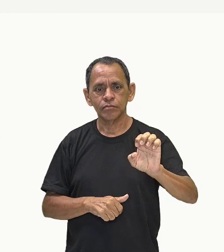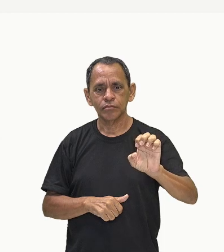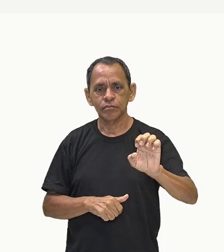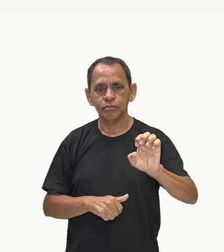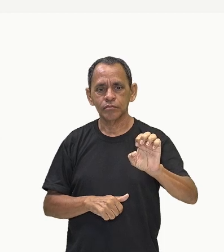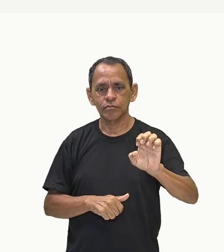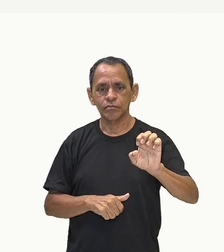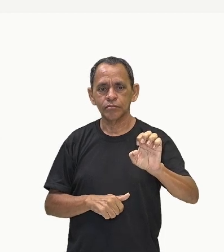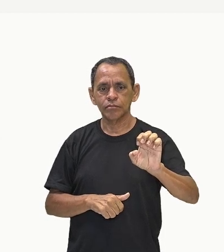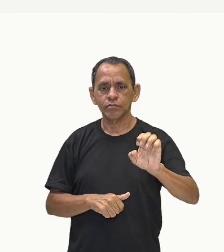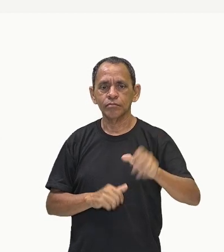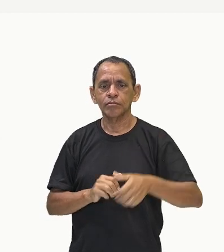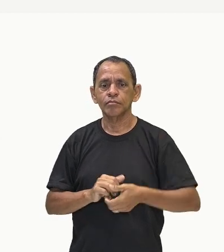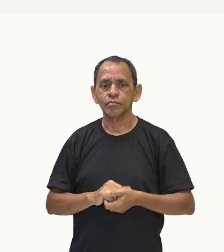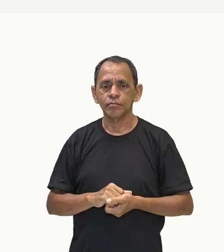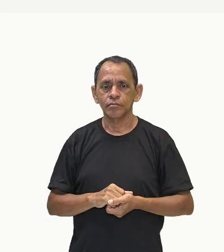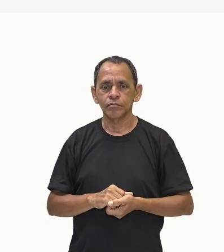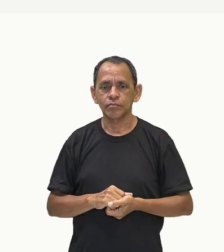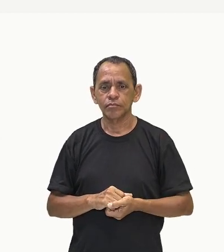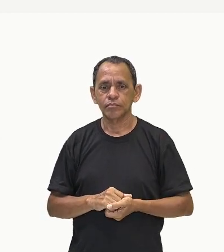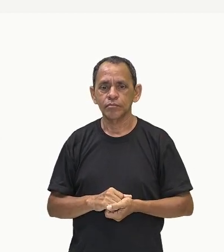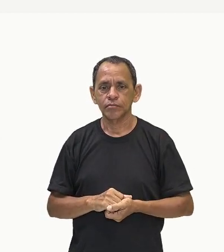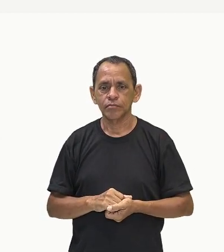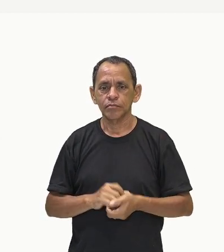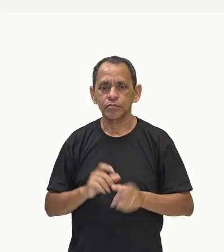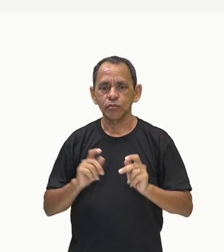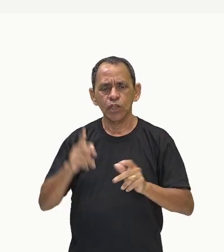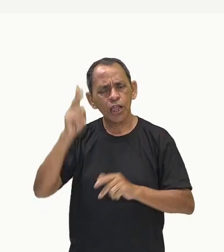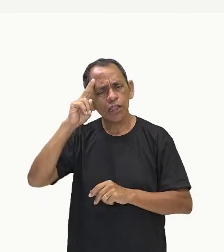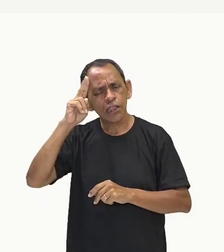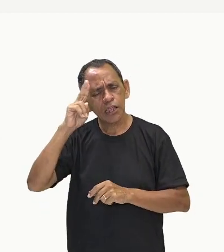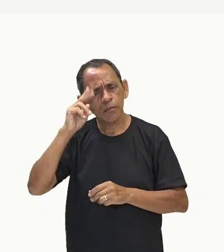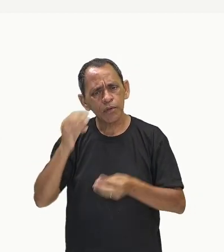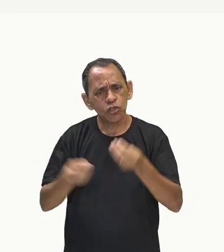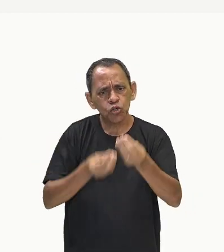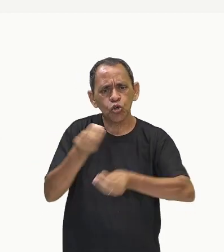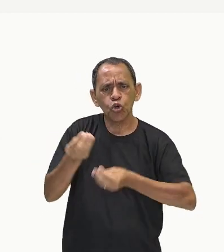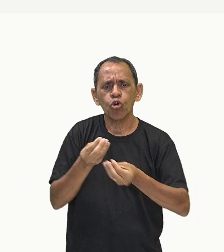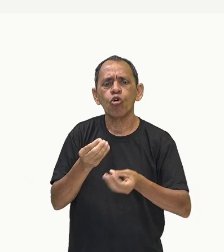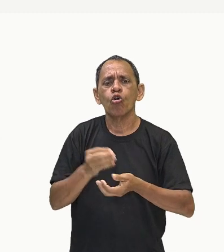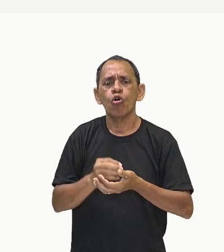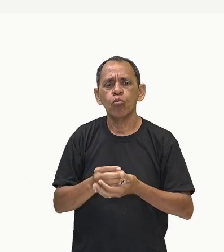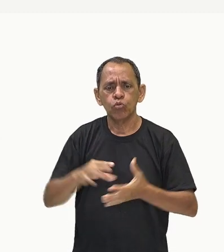30. Certo? Então, só lembrando aqui as definições dos elementos que compõem, né,